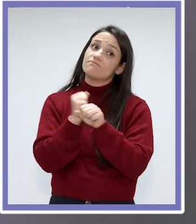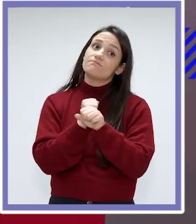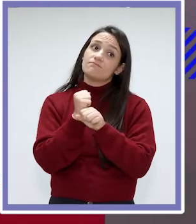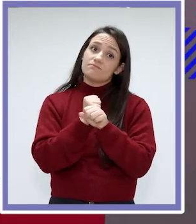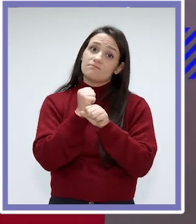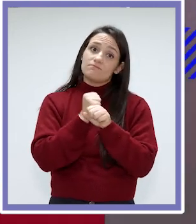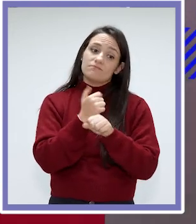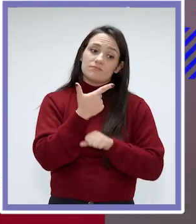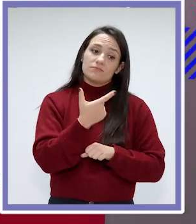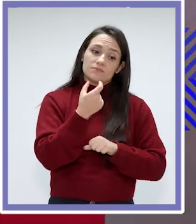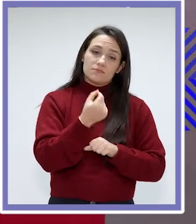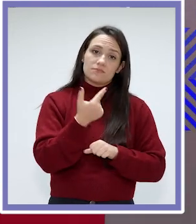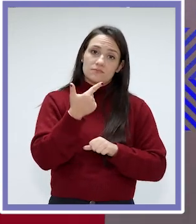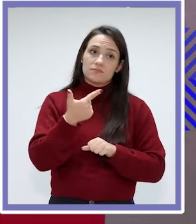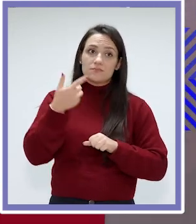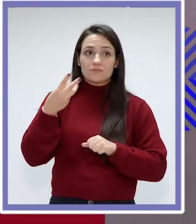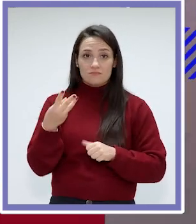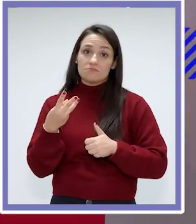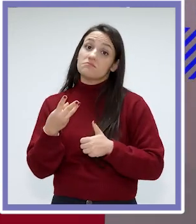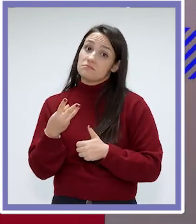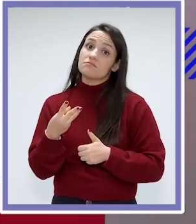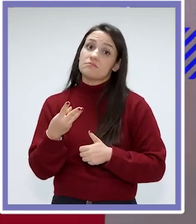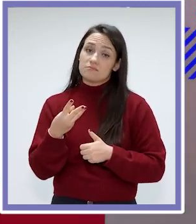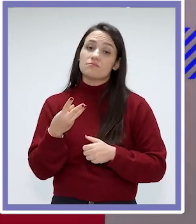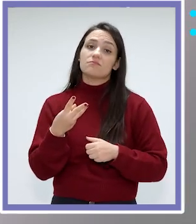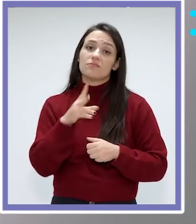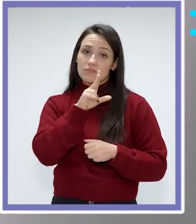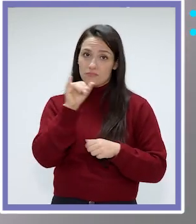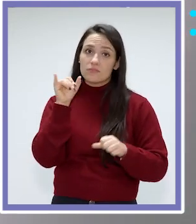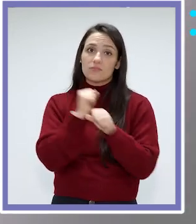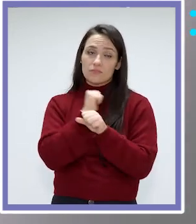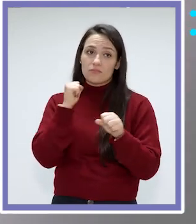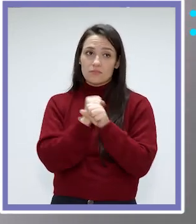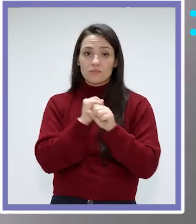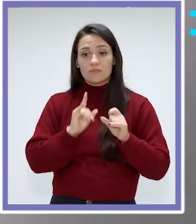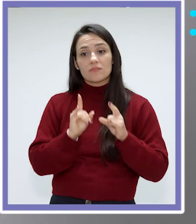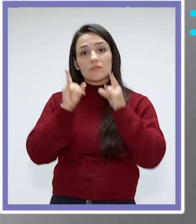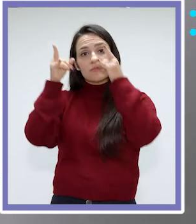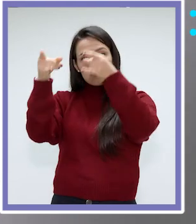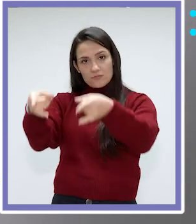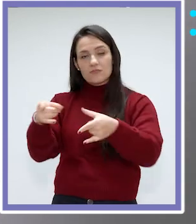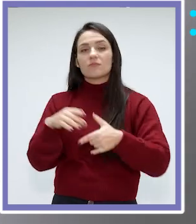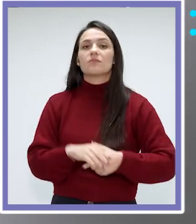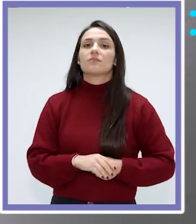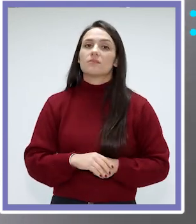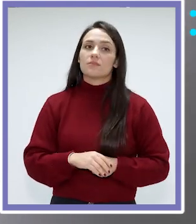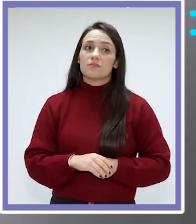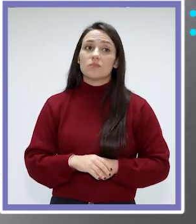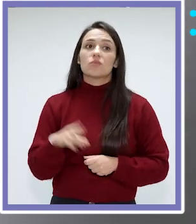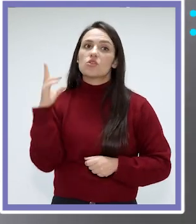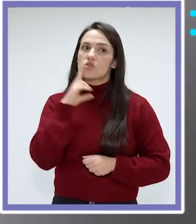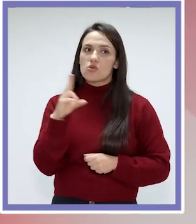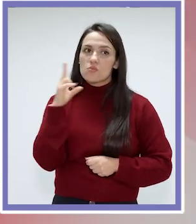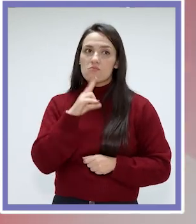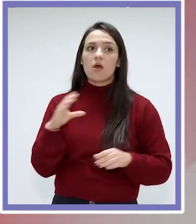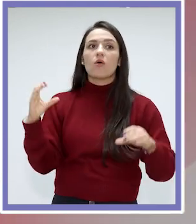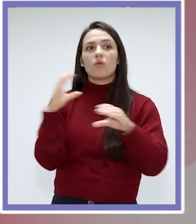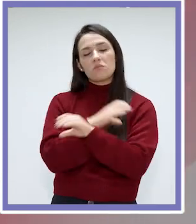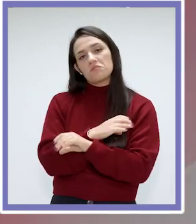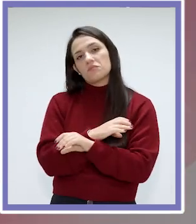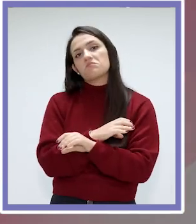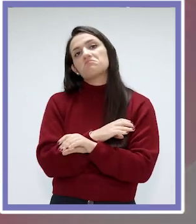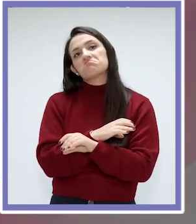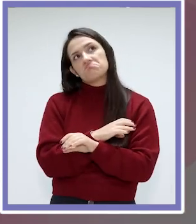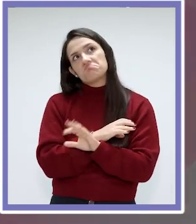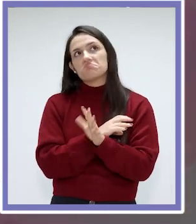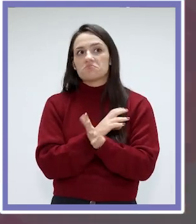até 2023, né, da constituição da ponte, né? Mas eu acho que isso, assim, funcionando plenamente, talvez